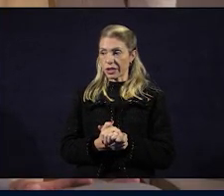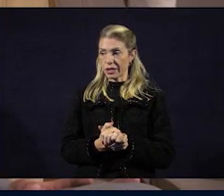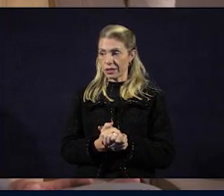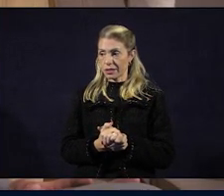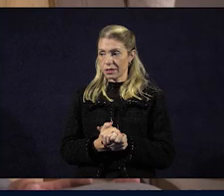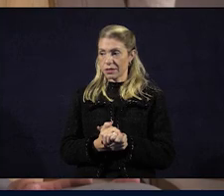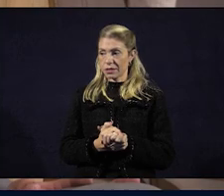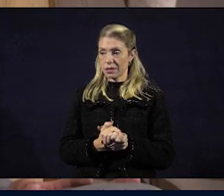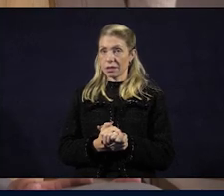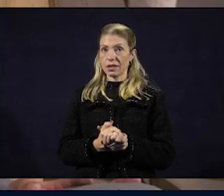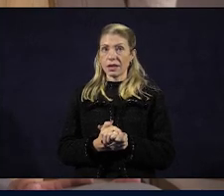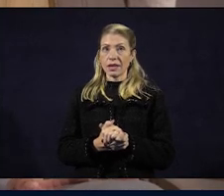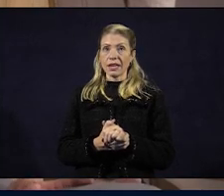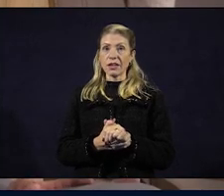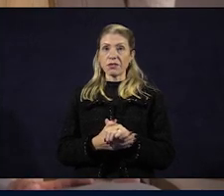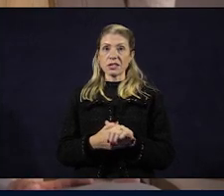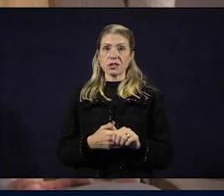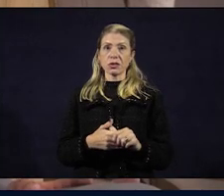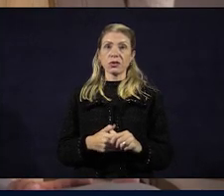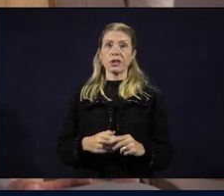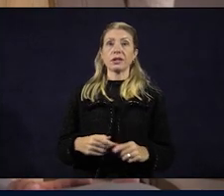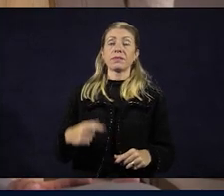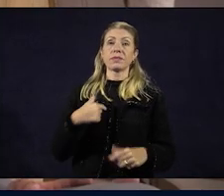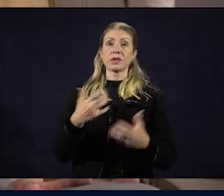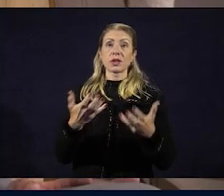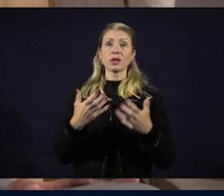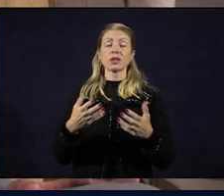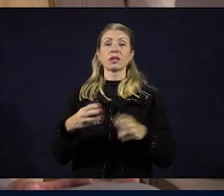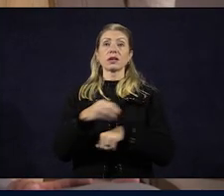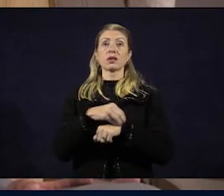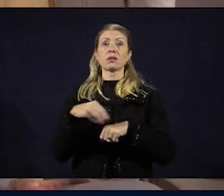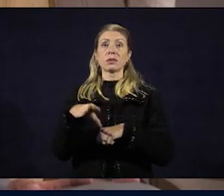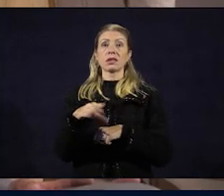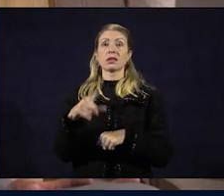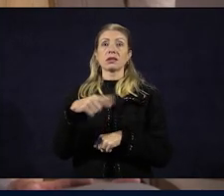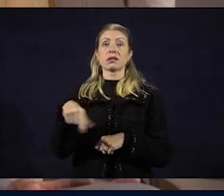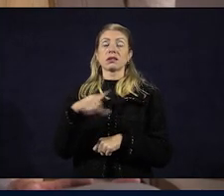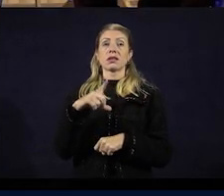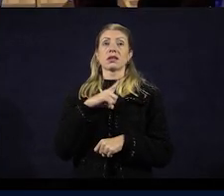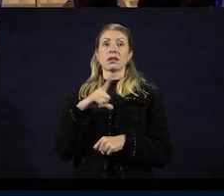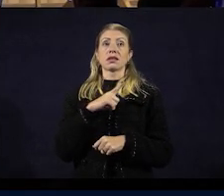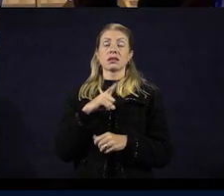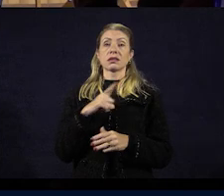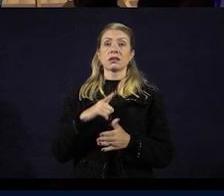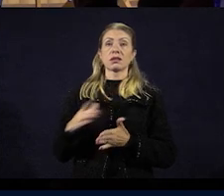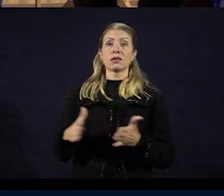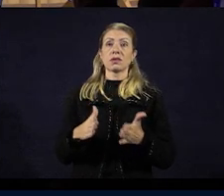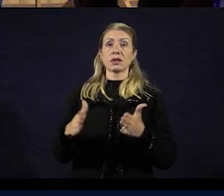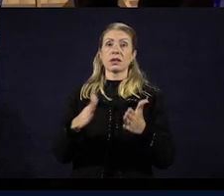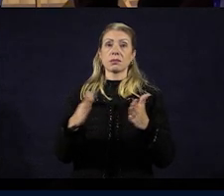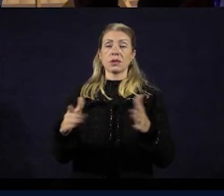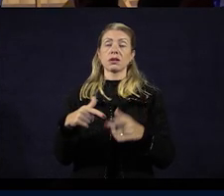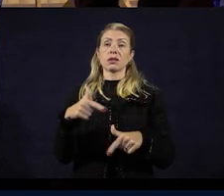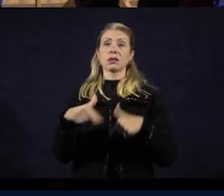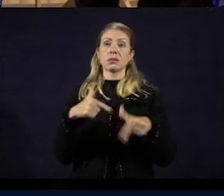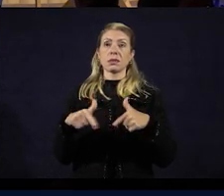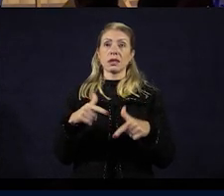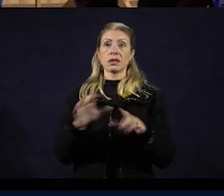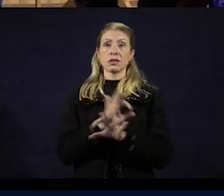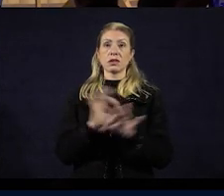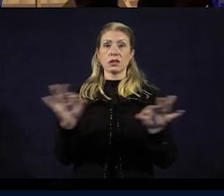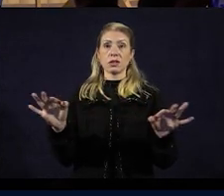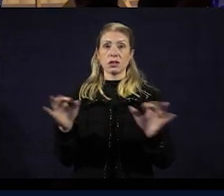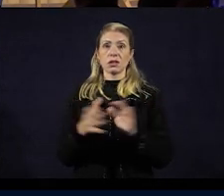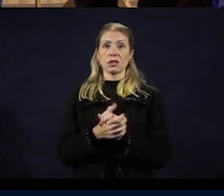país. Eu quero cumprimentar aqui o meu amigo, tem feito uma diferença na Rumo, tem trabalhado muito forte, o Beto, e é